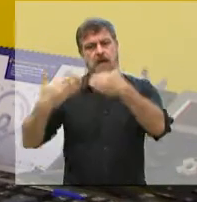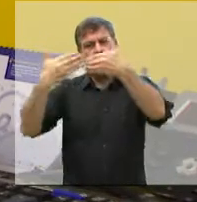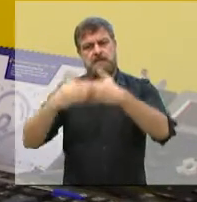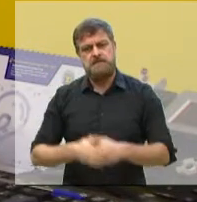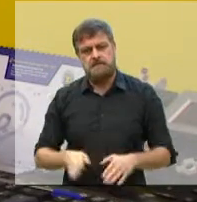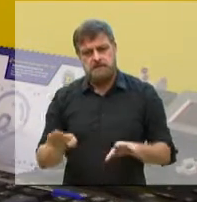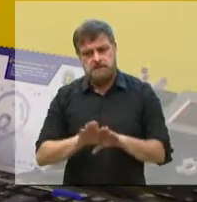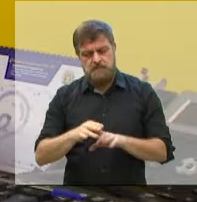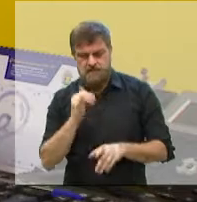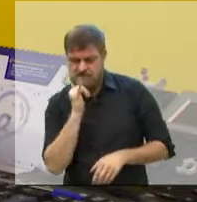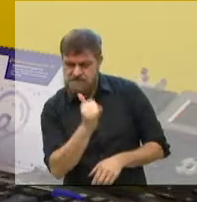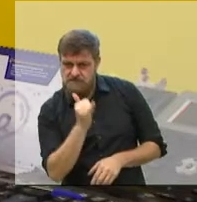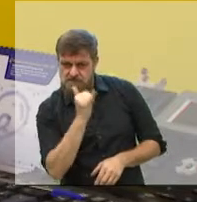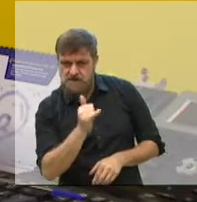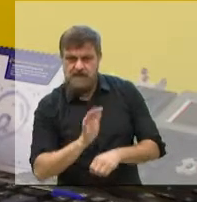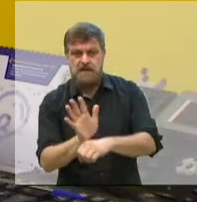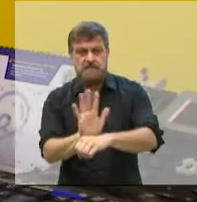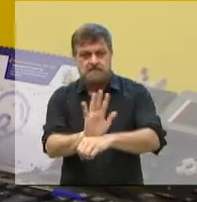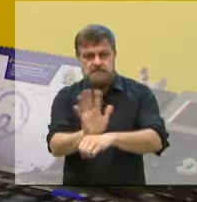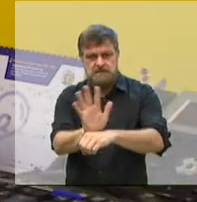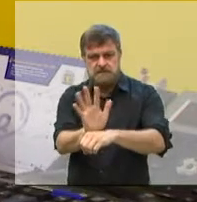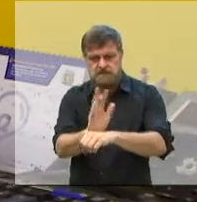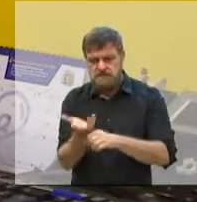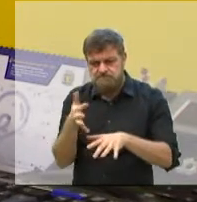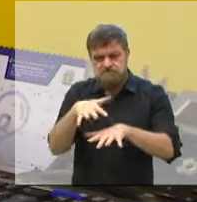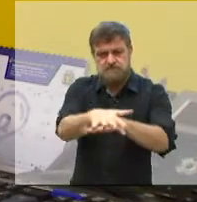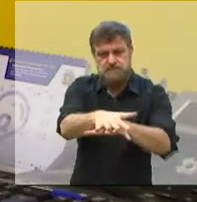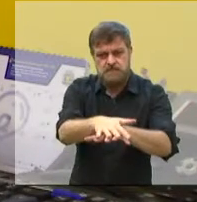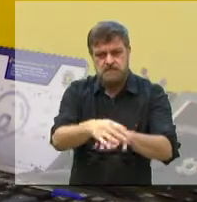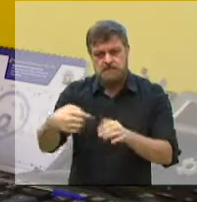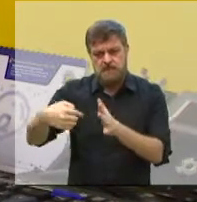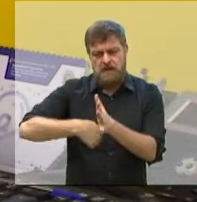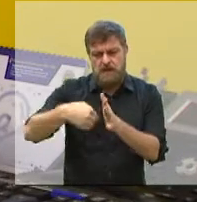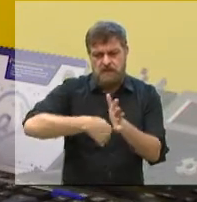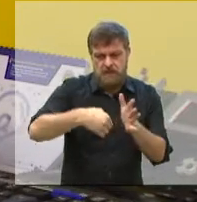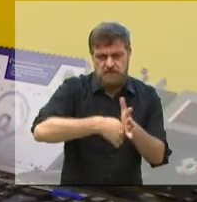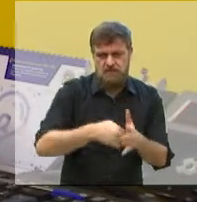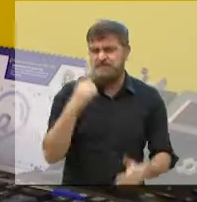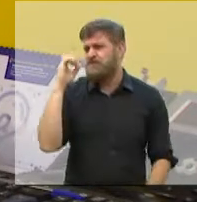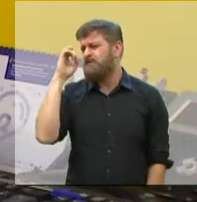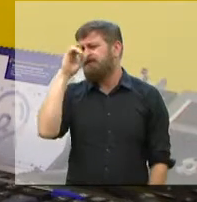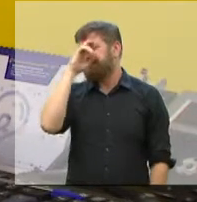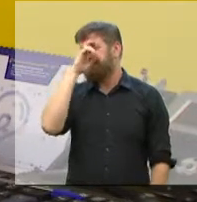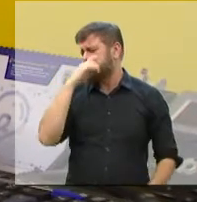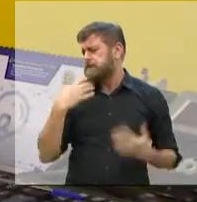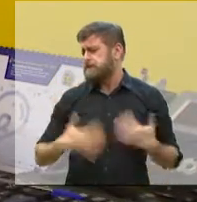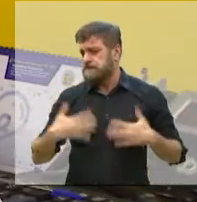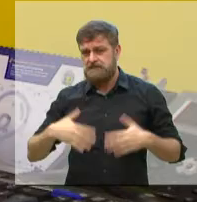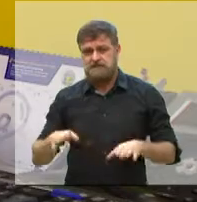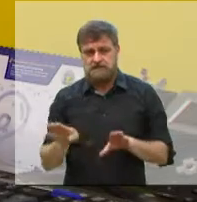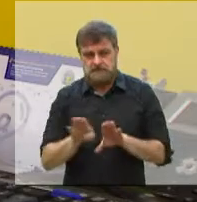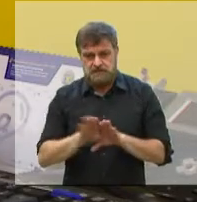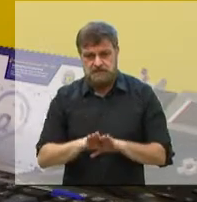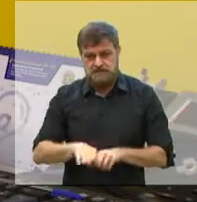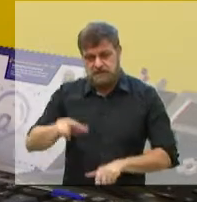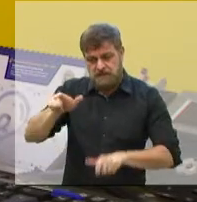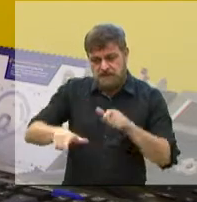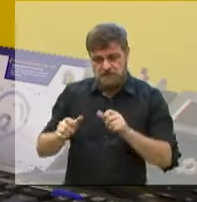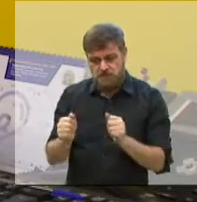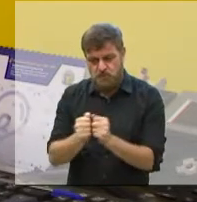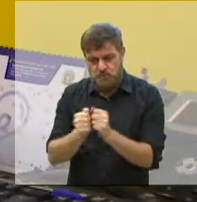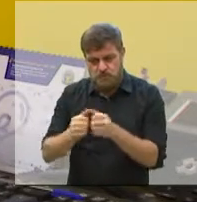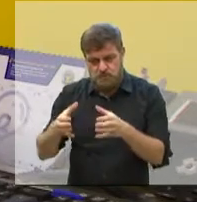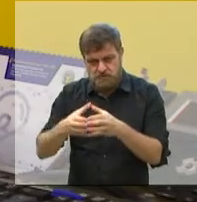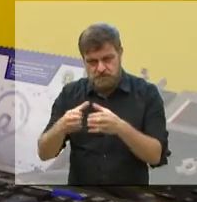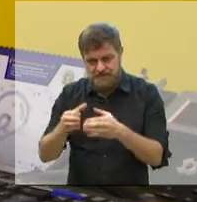até falar para você novamente do cinema. Você perguntou se é difícil. Nossa, é muito difícil. Mas aí os meninos que me acompanham,